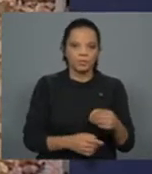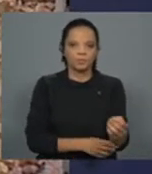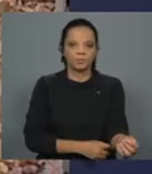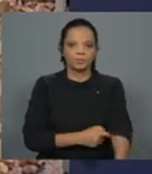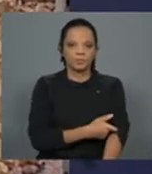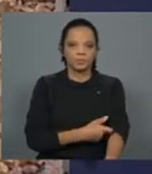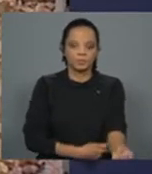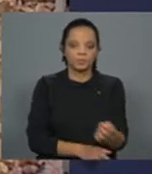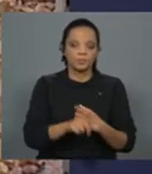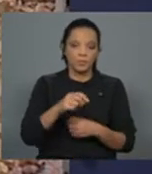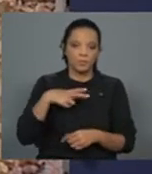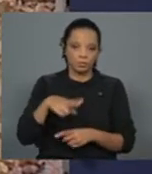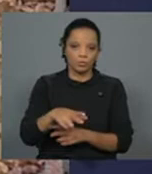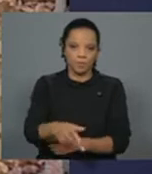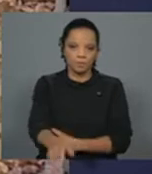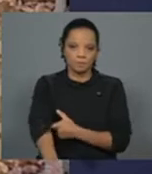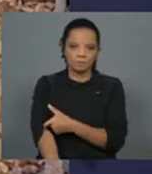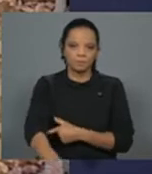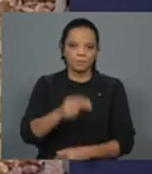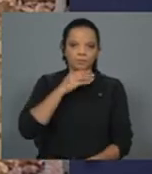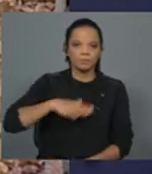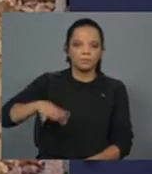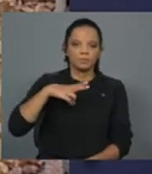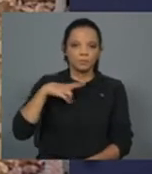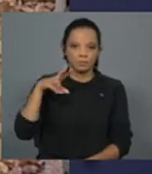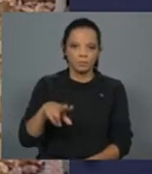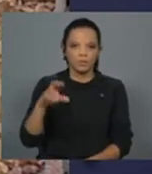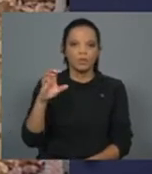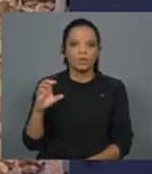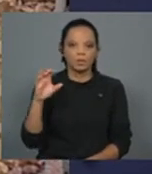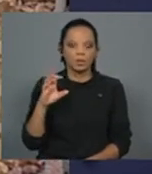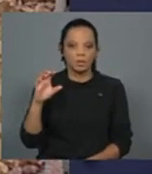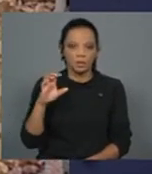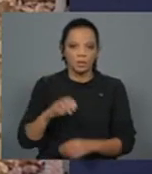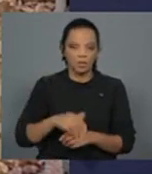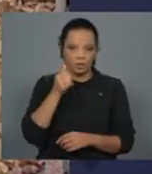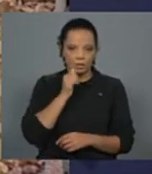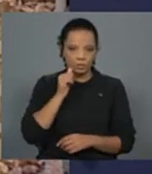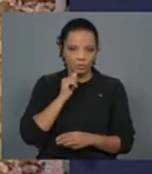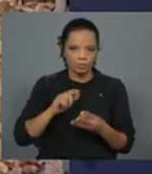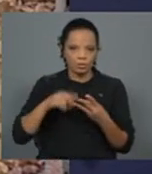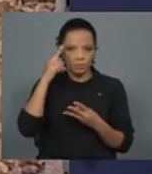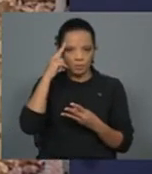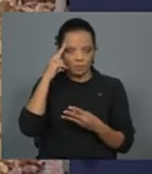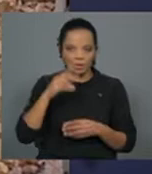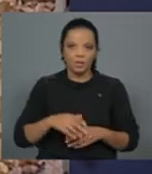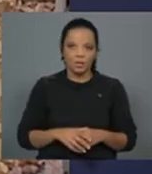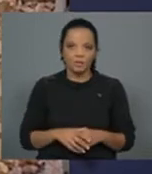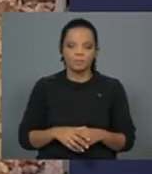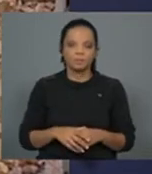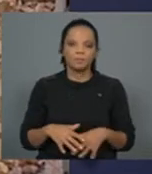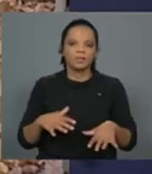naquilo que se passa em Portugal. Portanto, o território de Portugal continental, Açores e Madeira, está interligado por uma